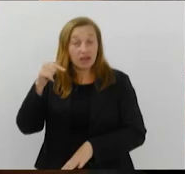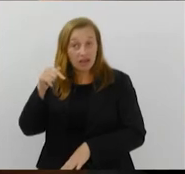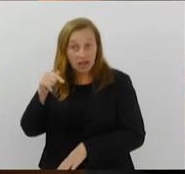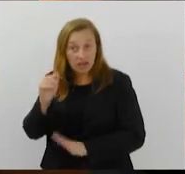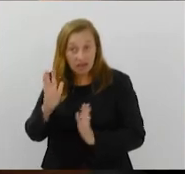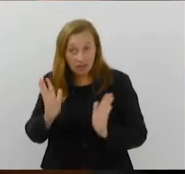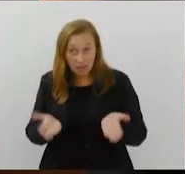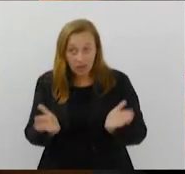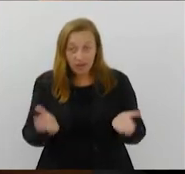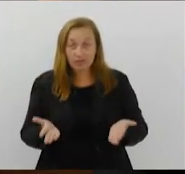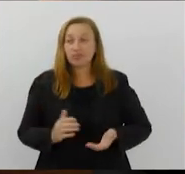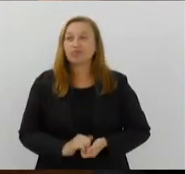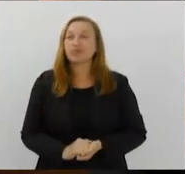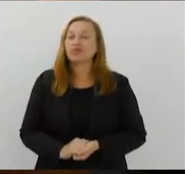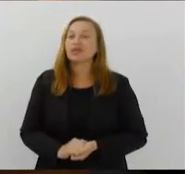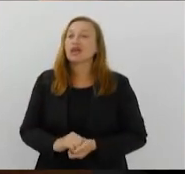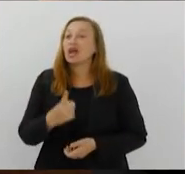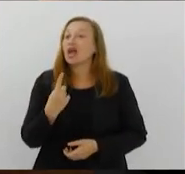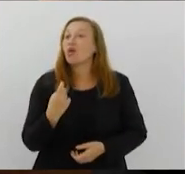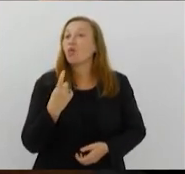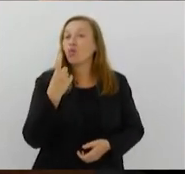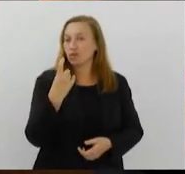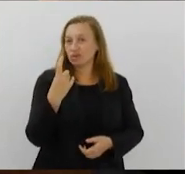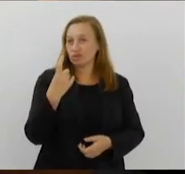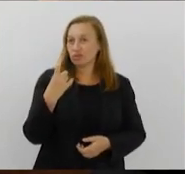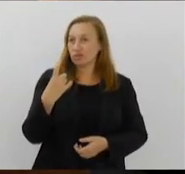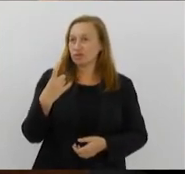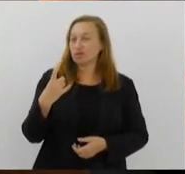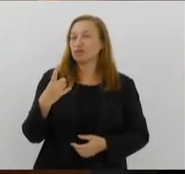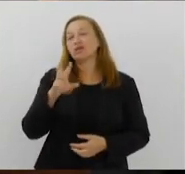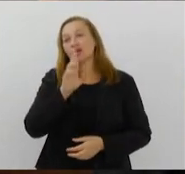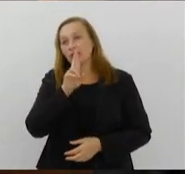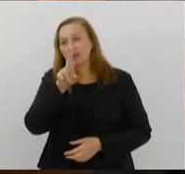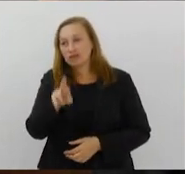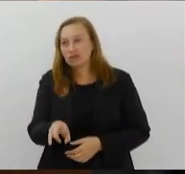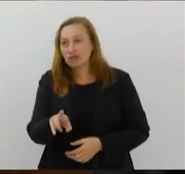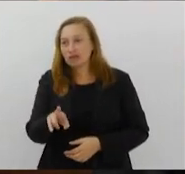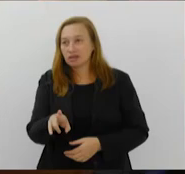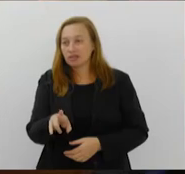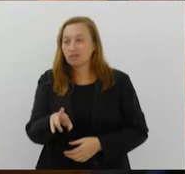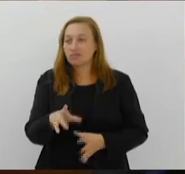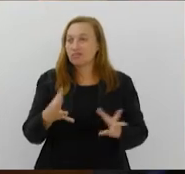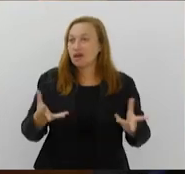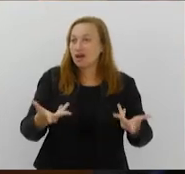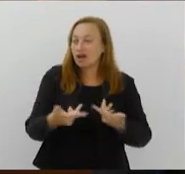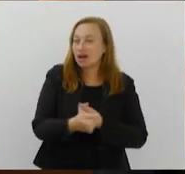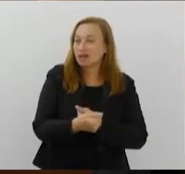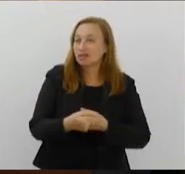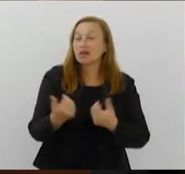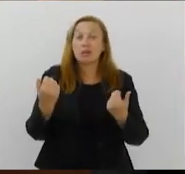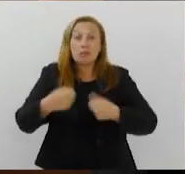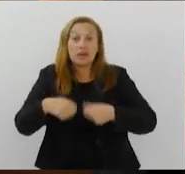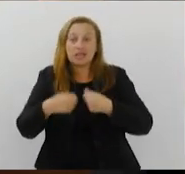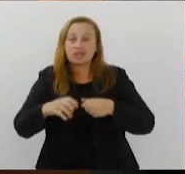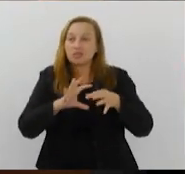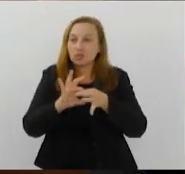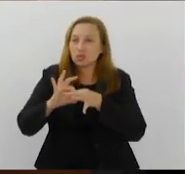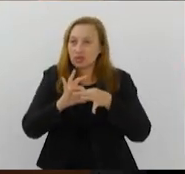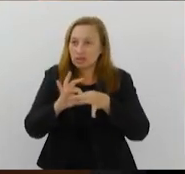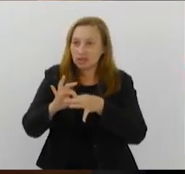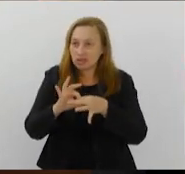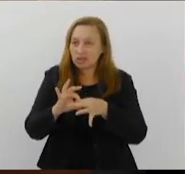agora. É único, e é o resultado incrível. Precisamos nos unir